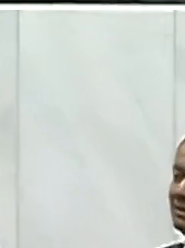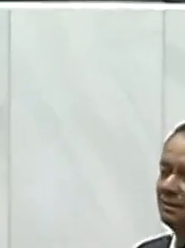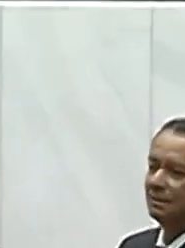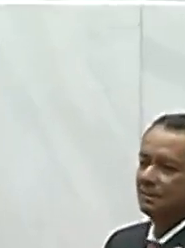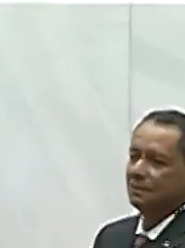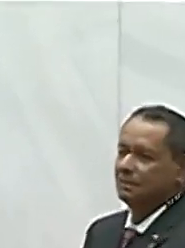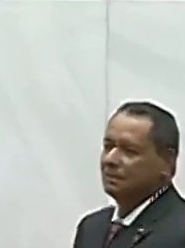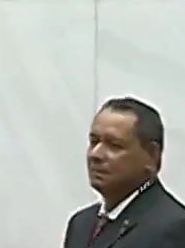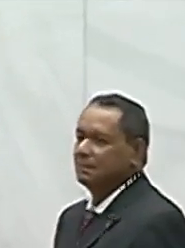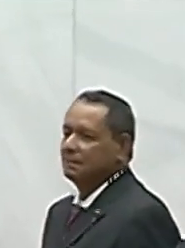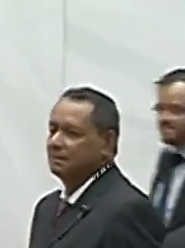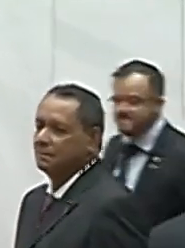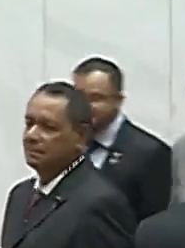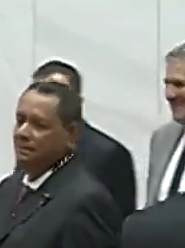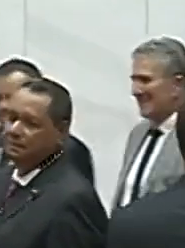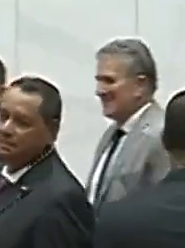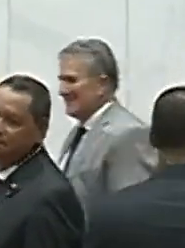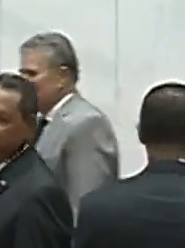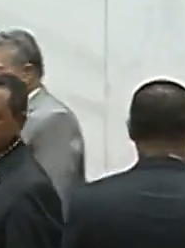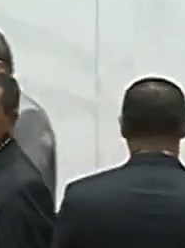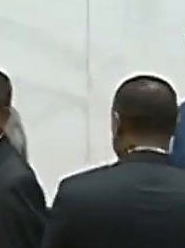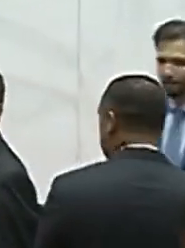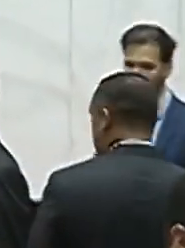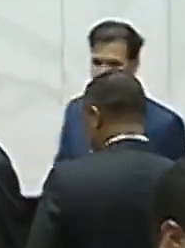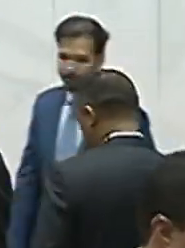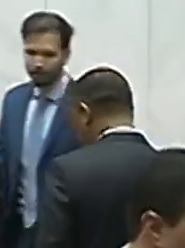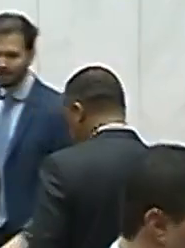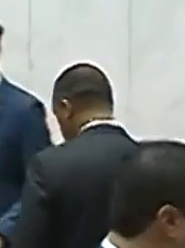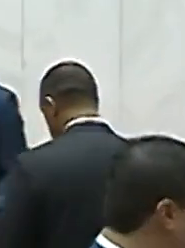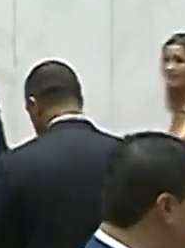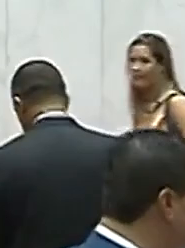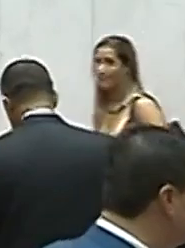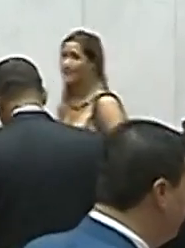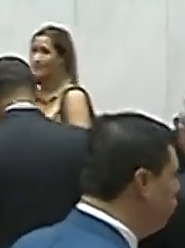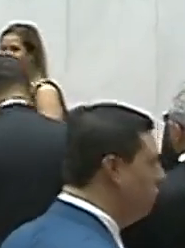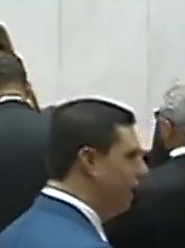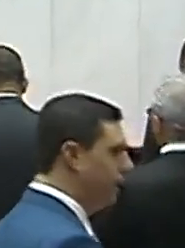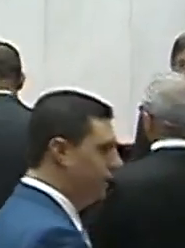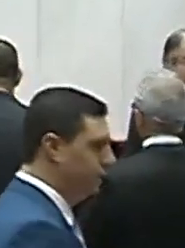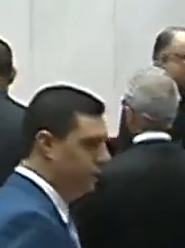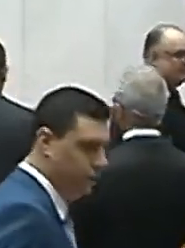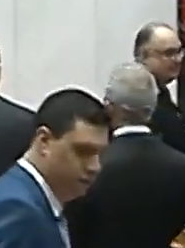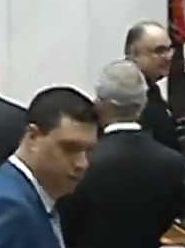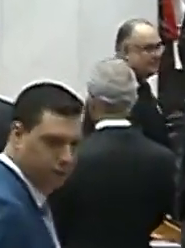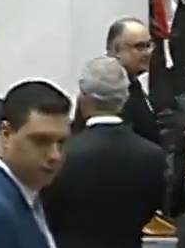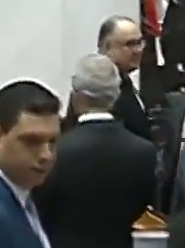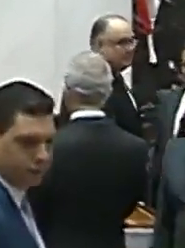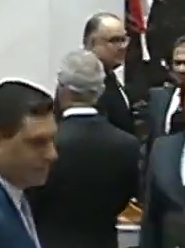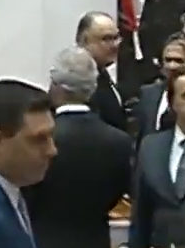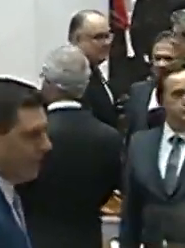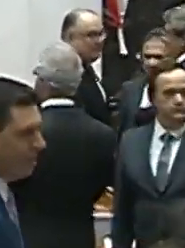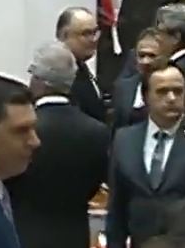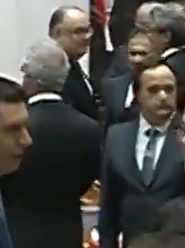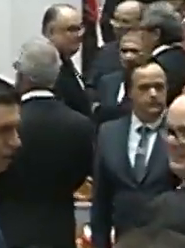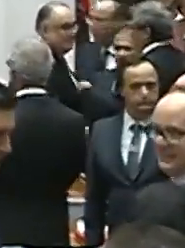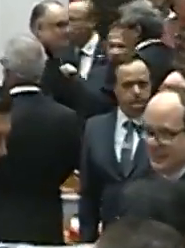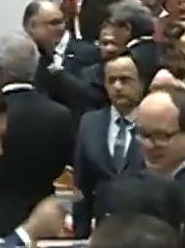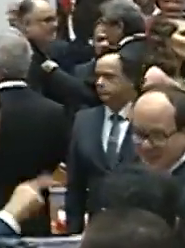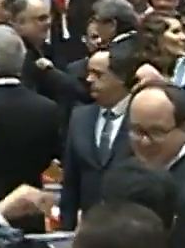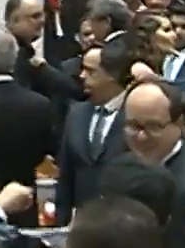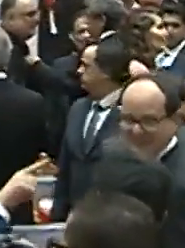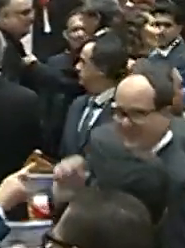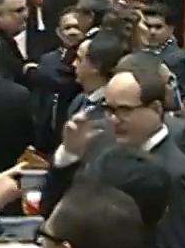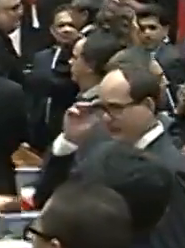o governador ele manda mensagem de parabenizando, né, se confraternizando com esse momento e manda um representante para estar